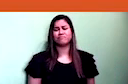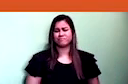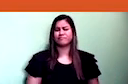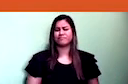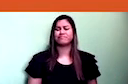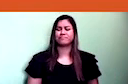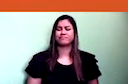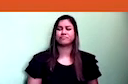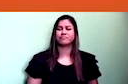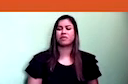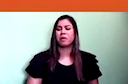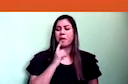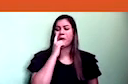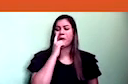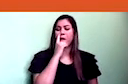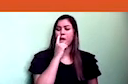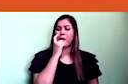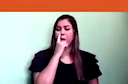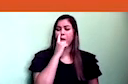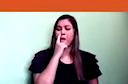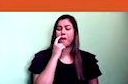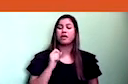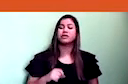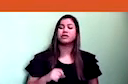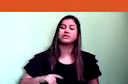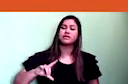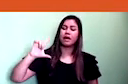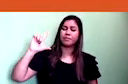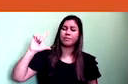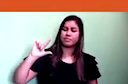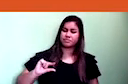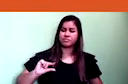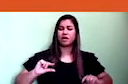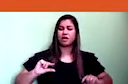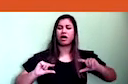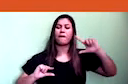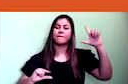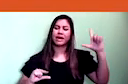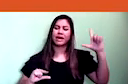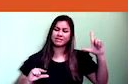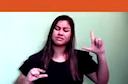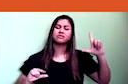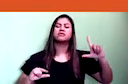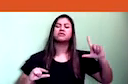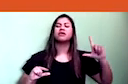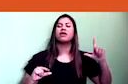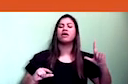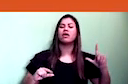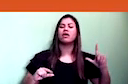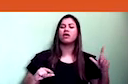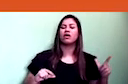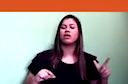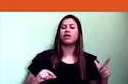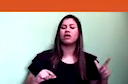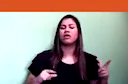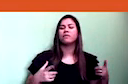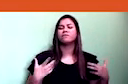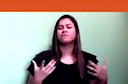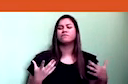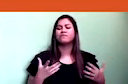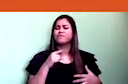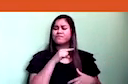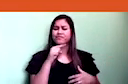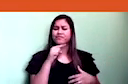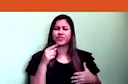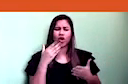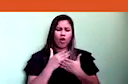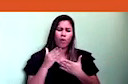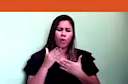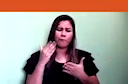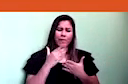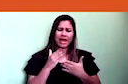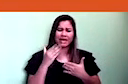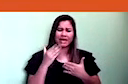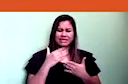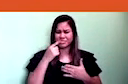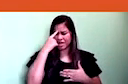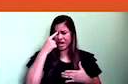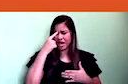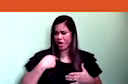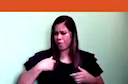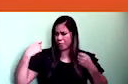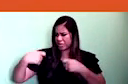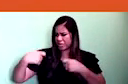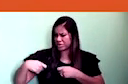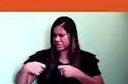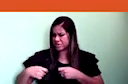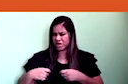A minimização, maximização, imperativos, né? Deveria, tenho que. Quando você começa a determinar demais a você, eu tenho que fazer